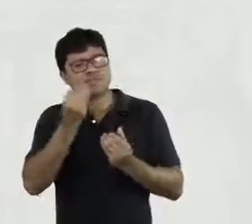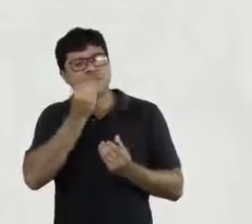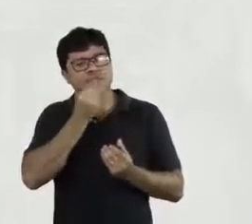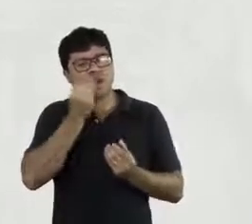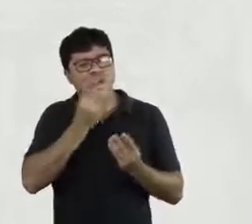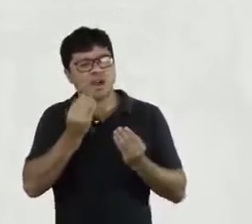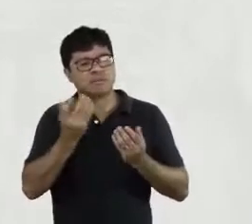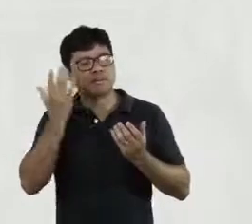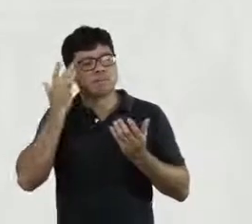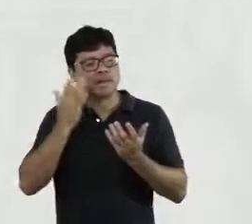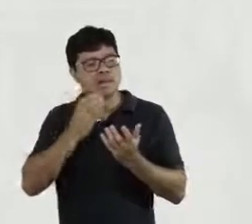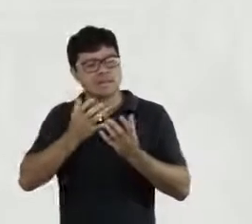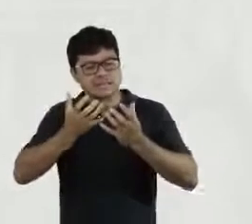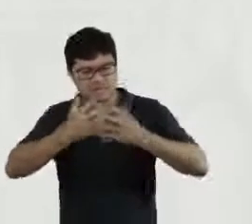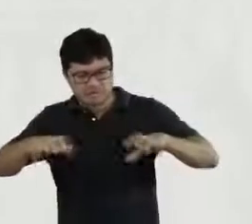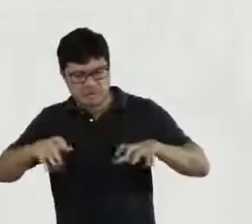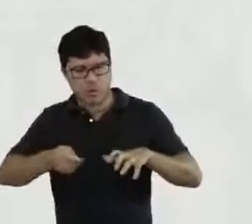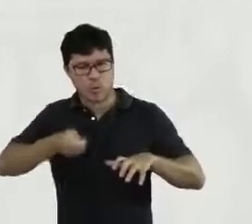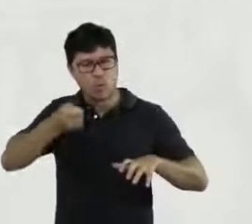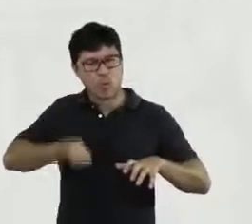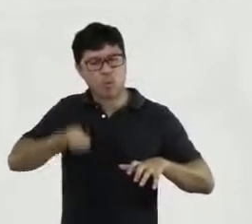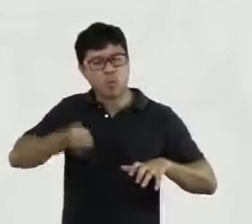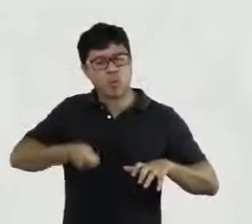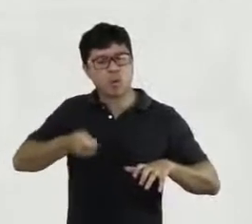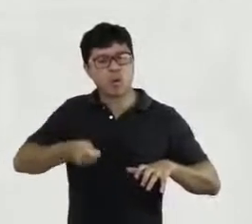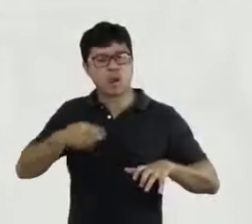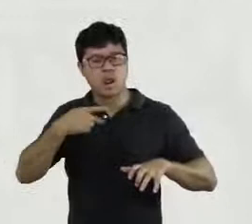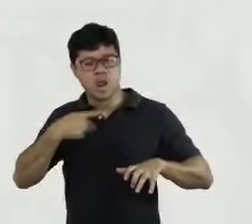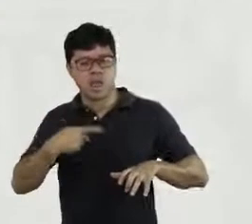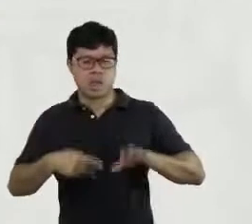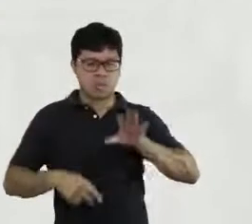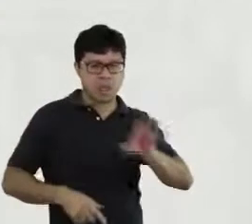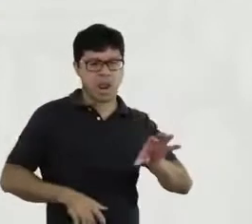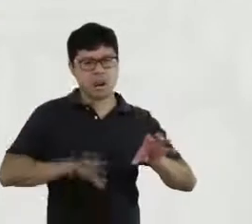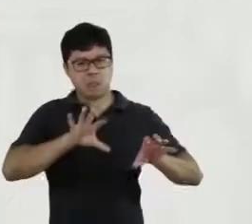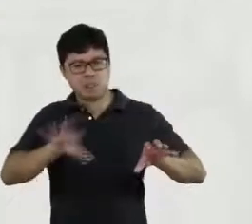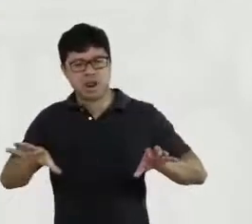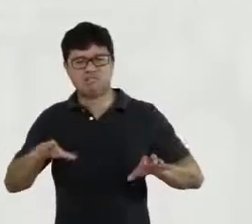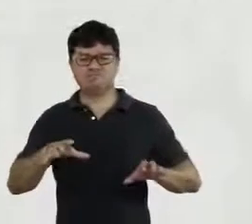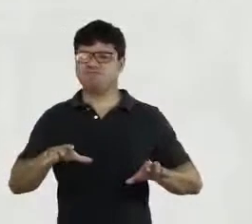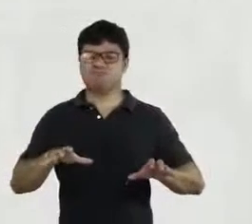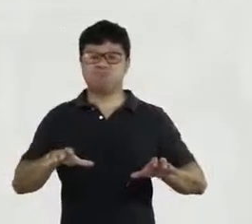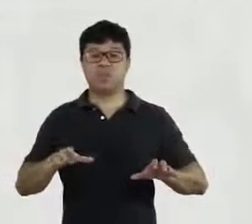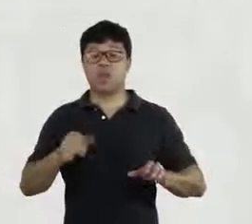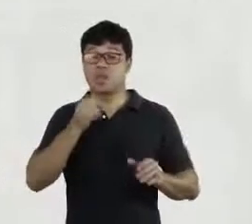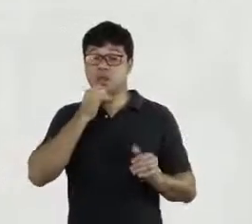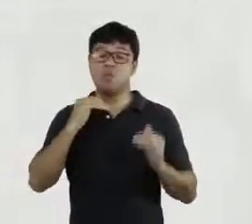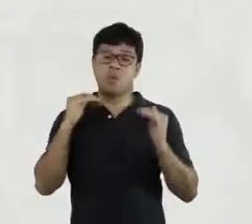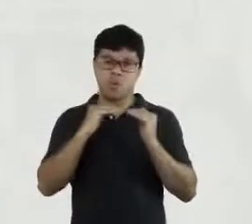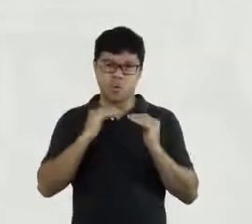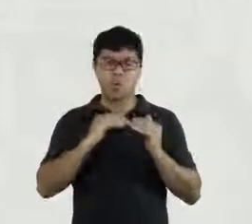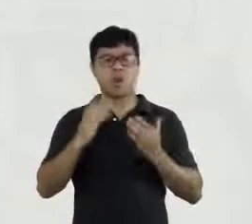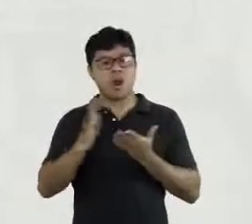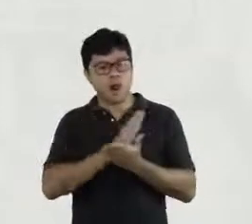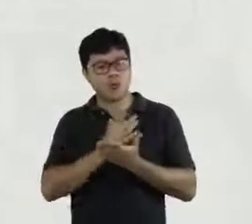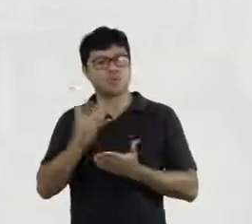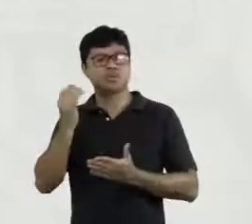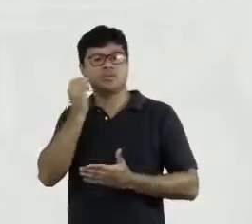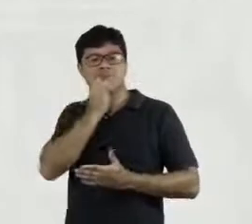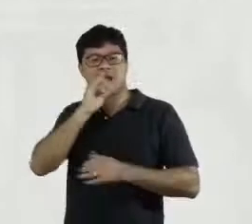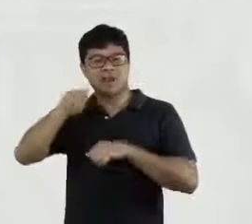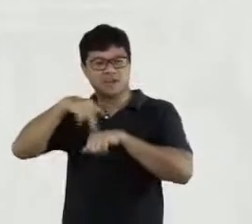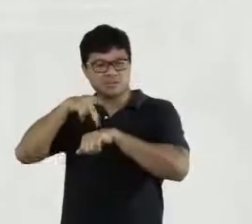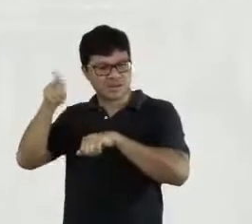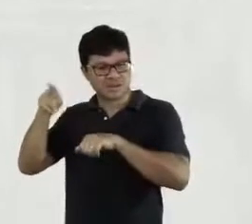essas separações muito rígidas, que querem colocar como rígidas. Então, eu concordo, por exemplo, com os tratadistas italianos,